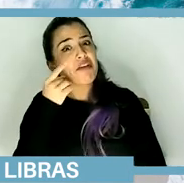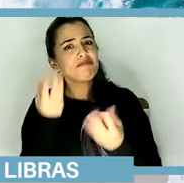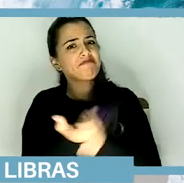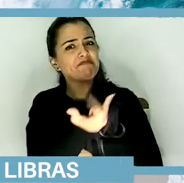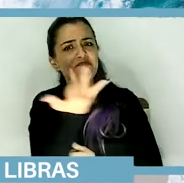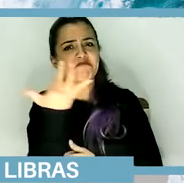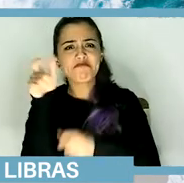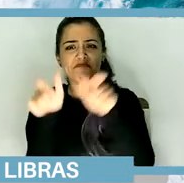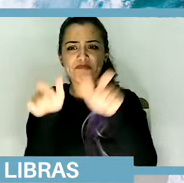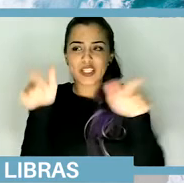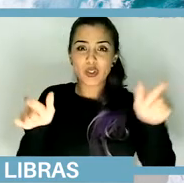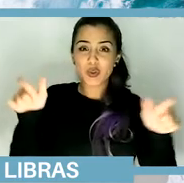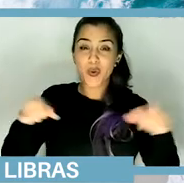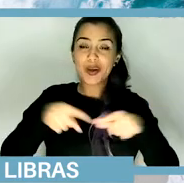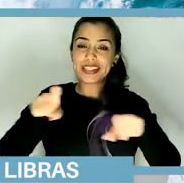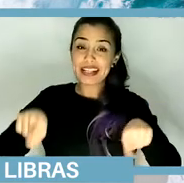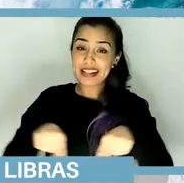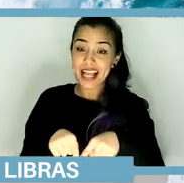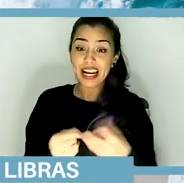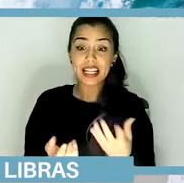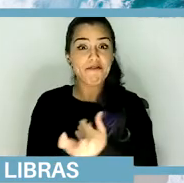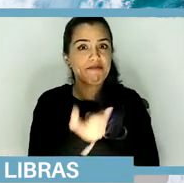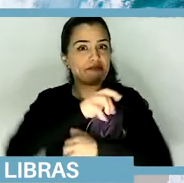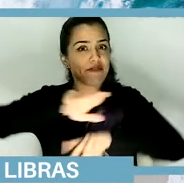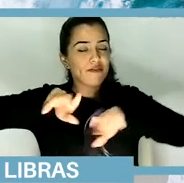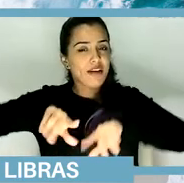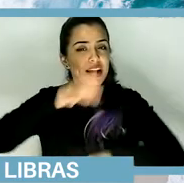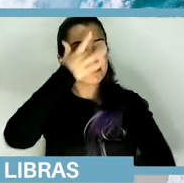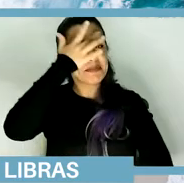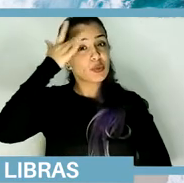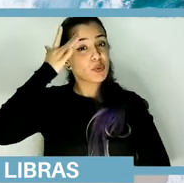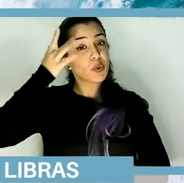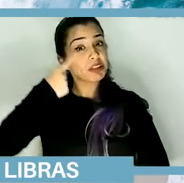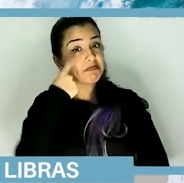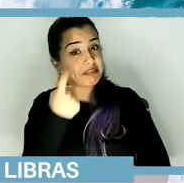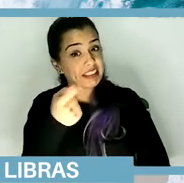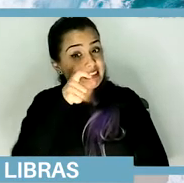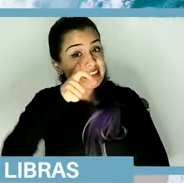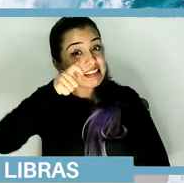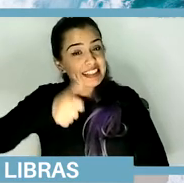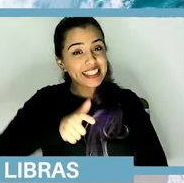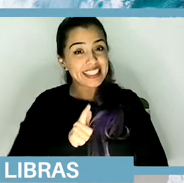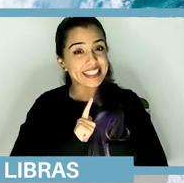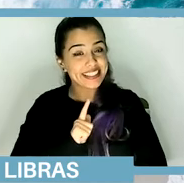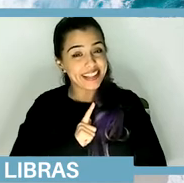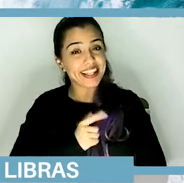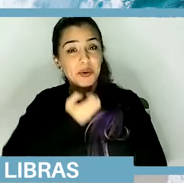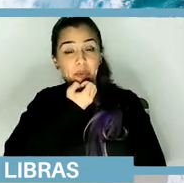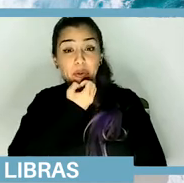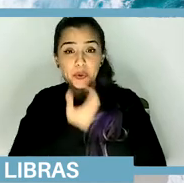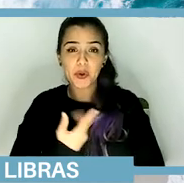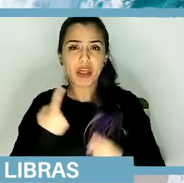esse evento acontecendo né tanta gente interessada em negócios sustentáveis né empreender com sustentabilidade